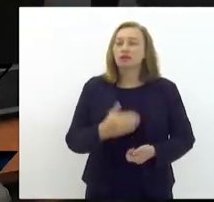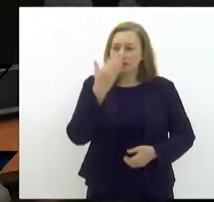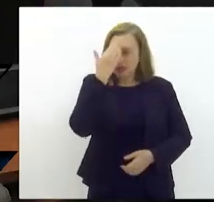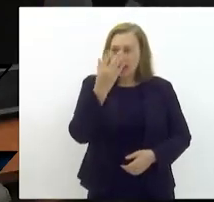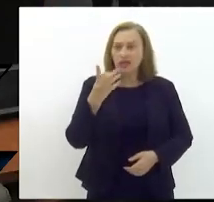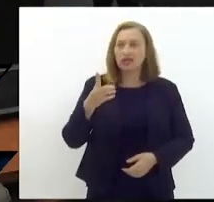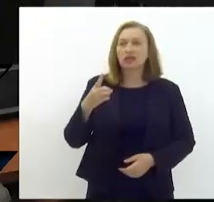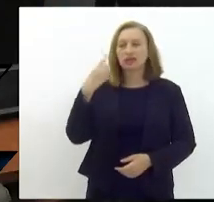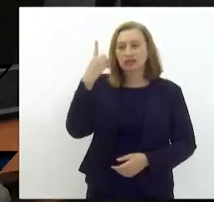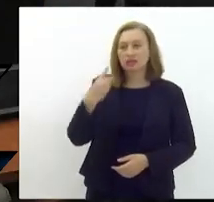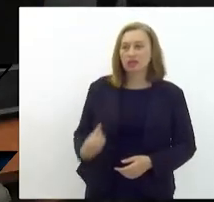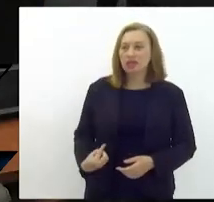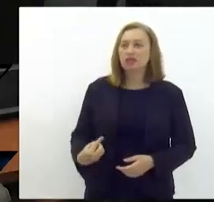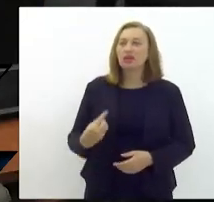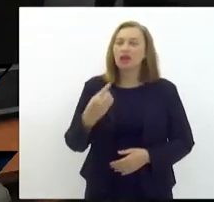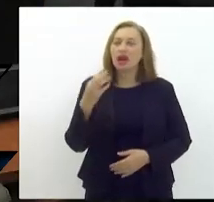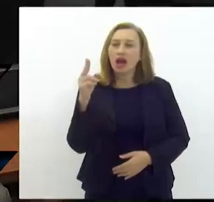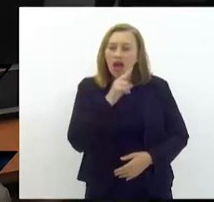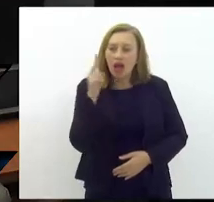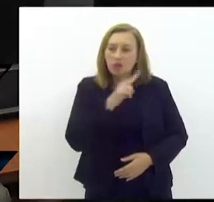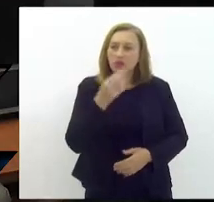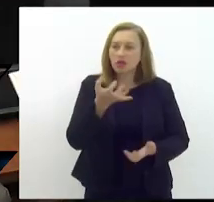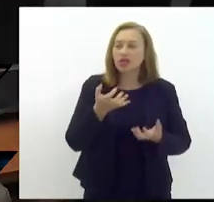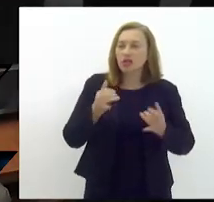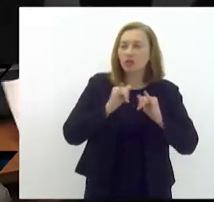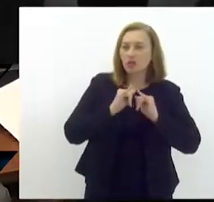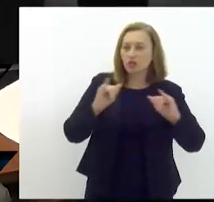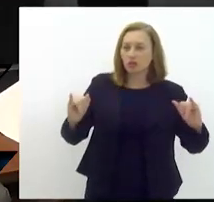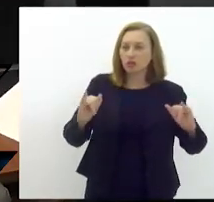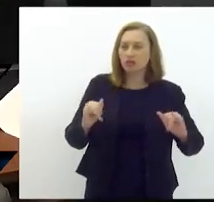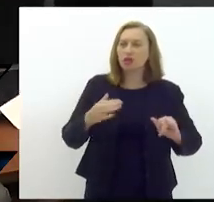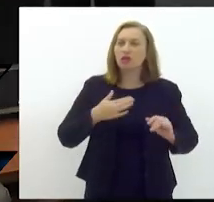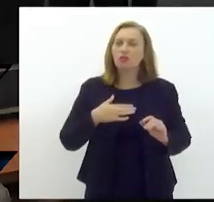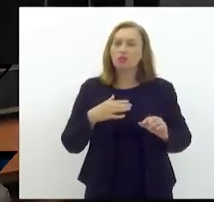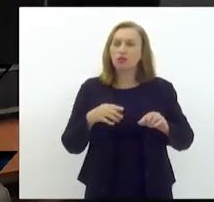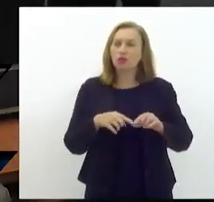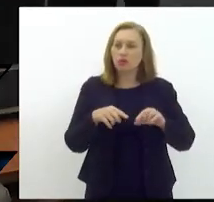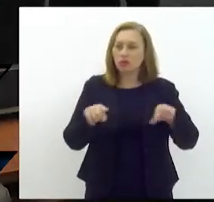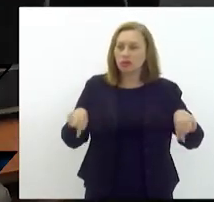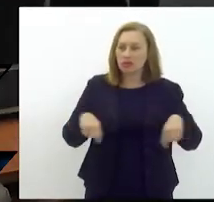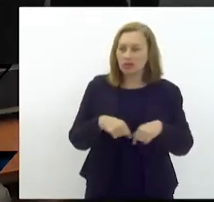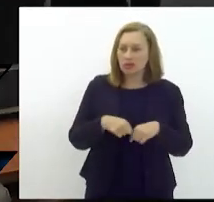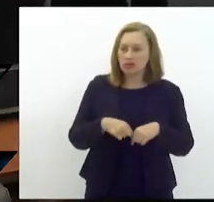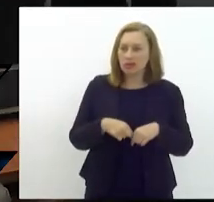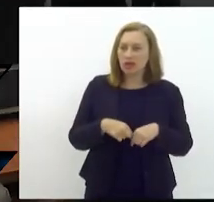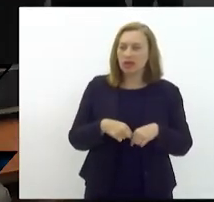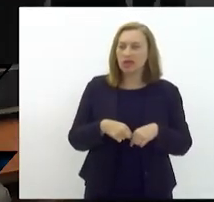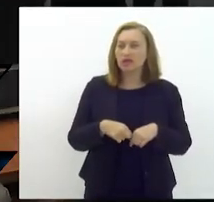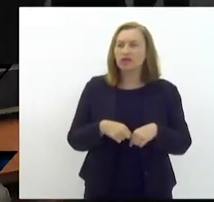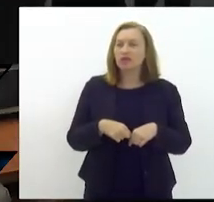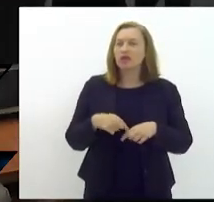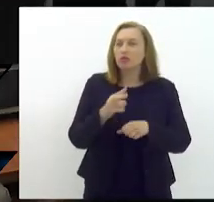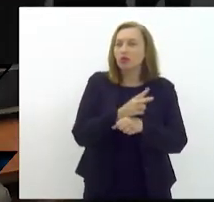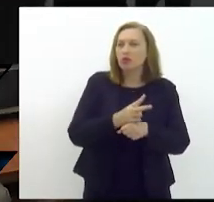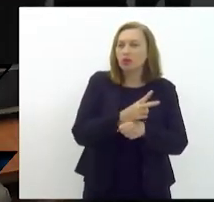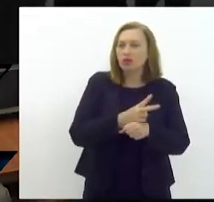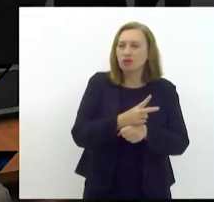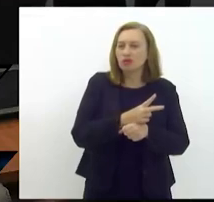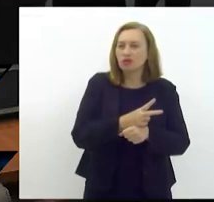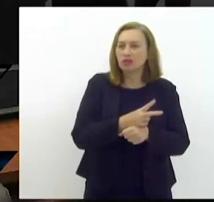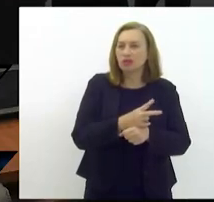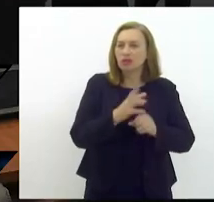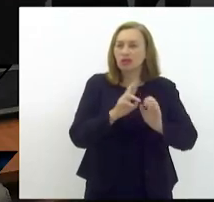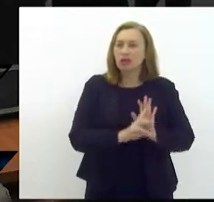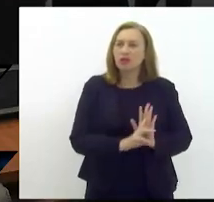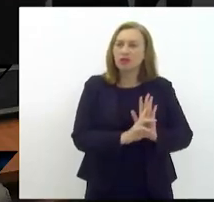pela ordem rapidamente Presidente queria comunicar o meu gabinete foi procurado pelos representantes da associação de